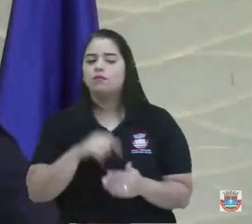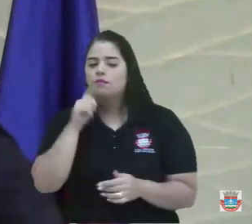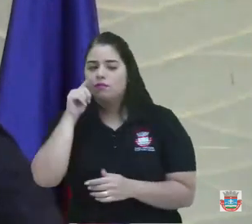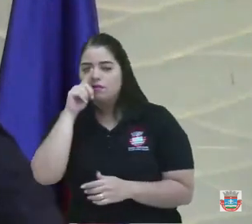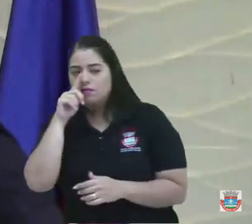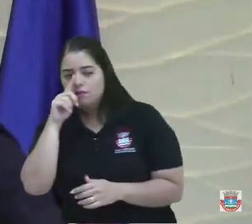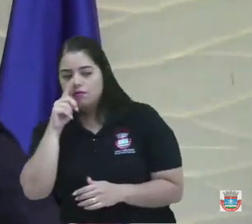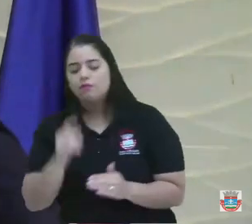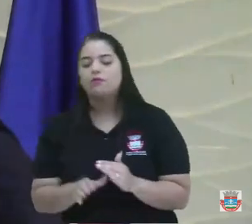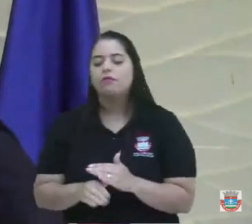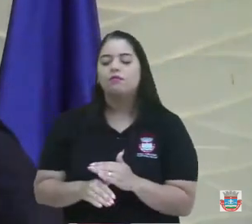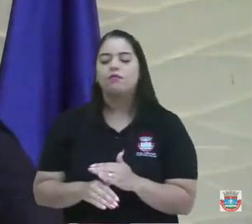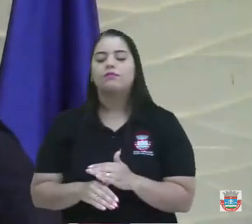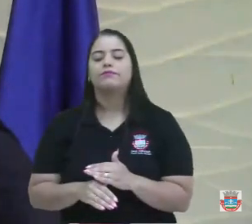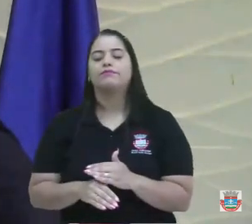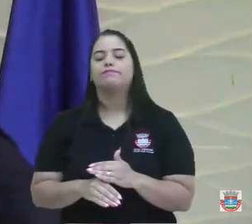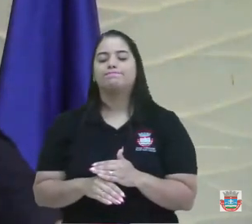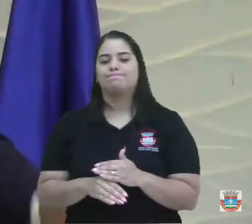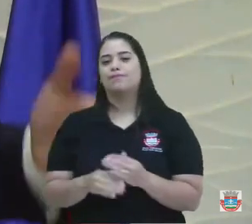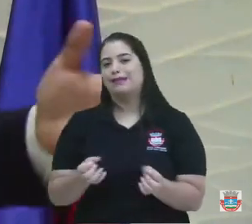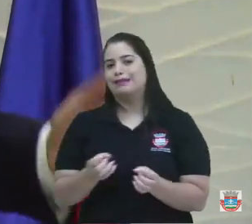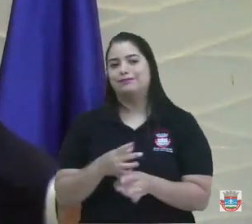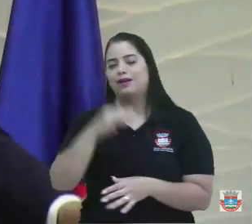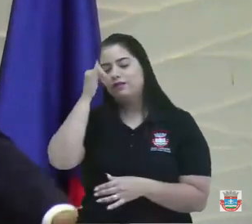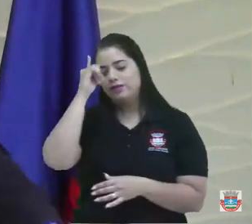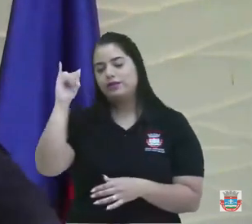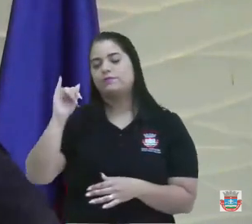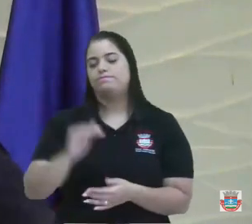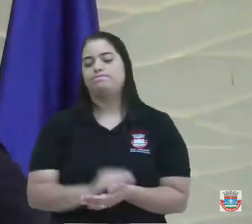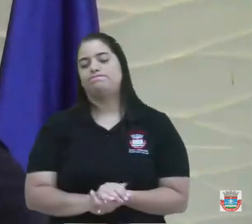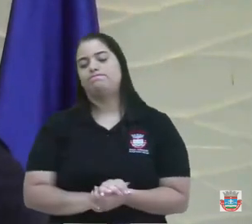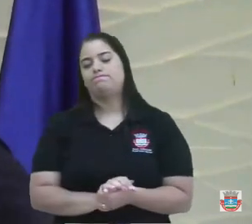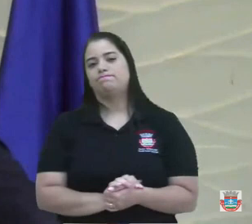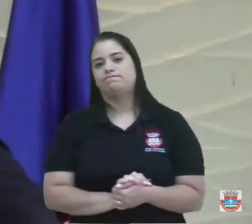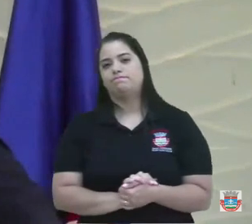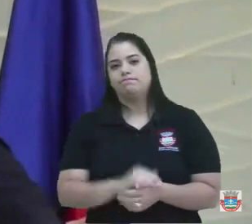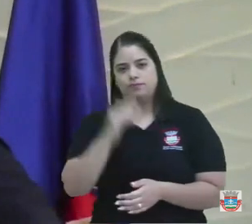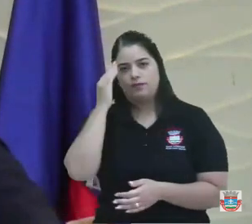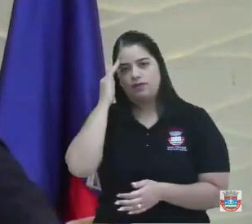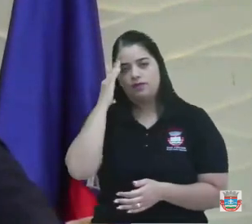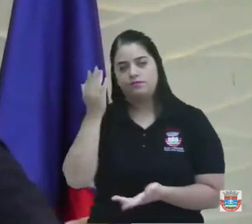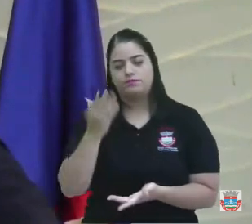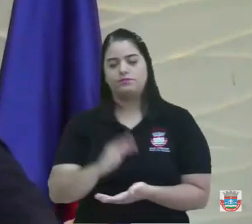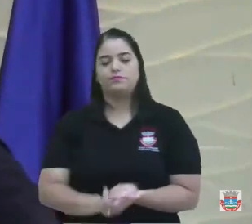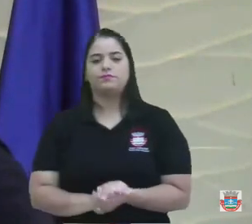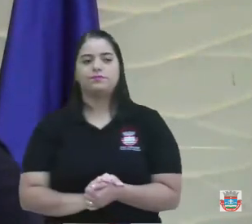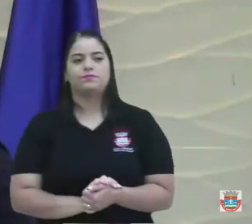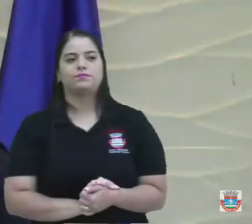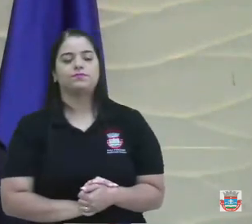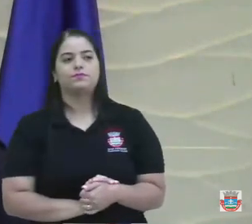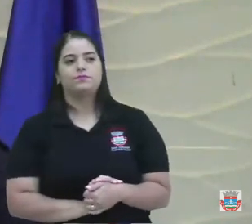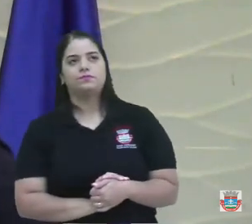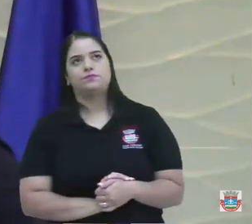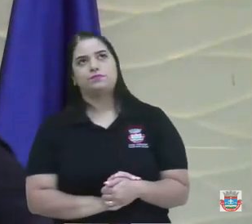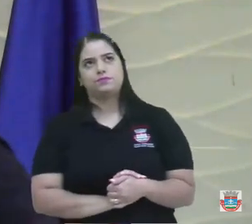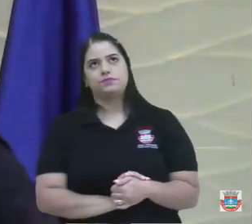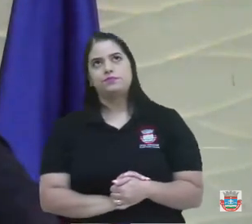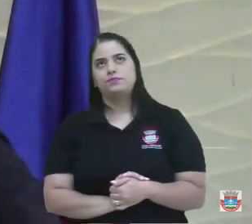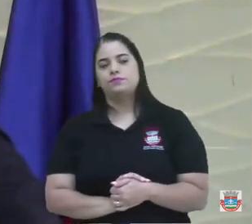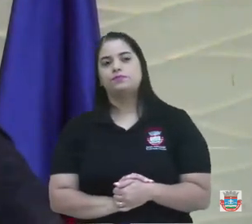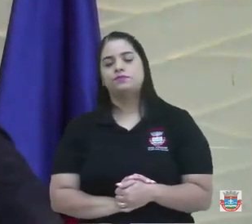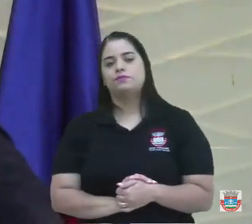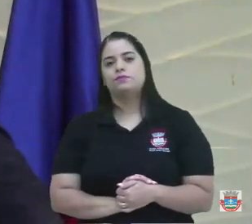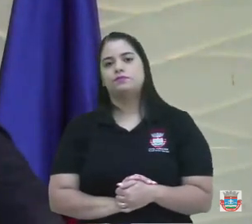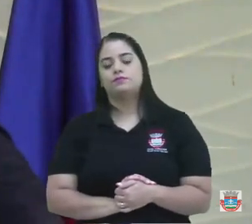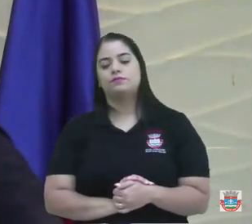empobrecido, tudo isso vem também a chegar para a nossa população, que são roubos, assaltos e o aumento da